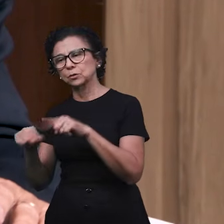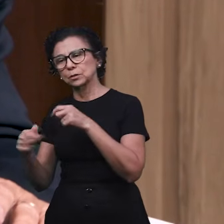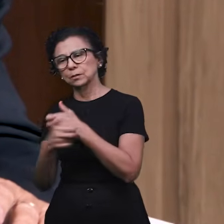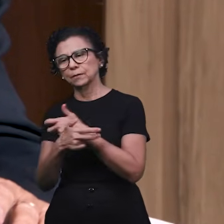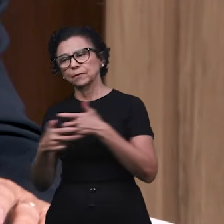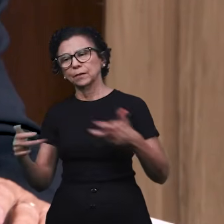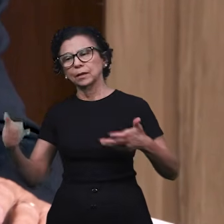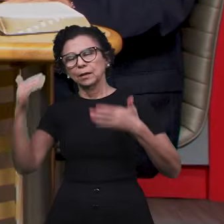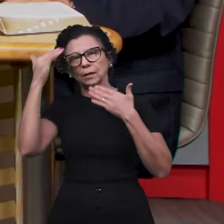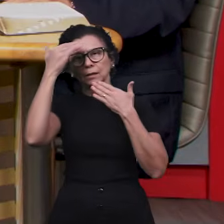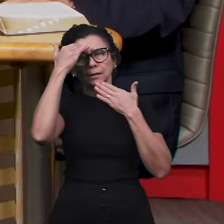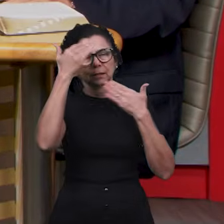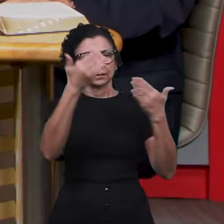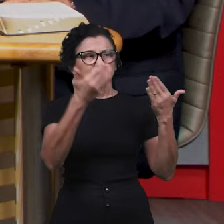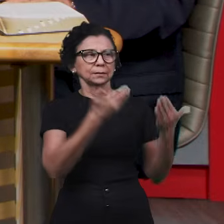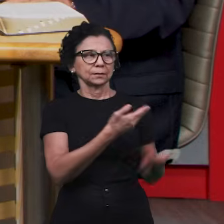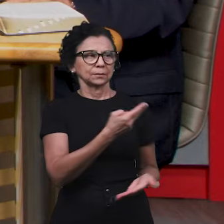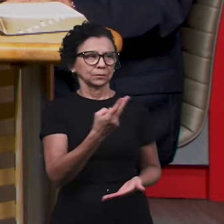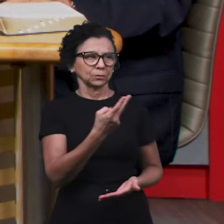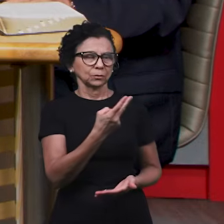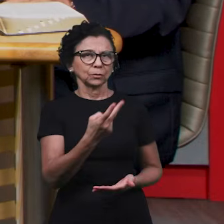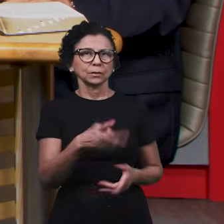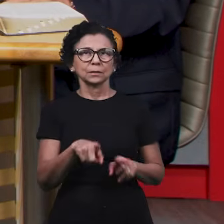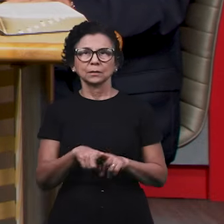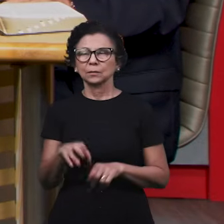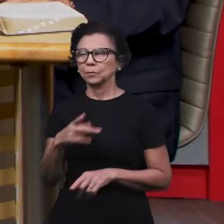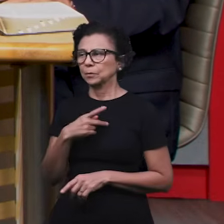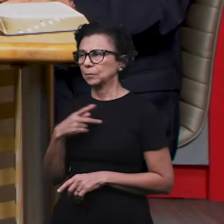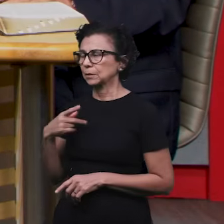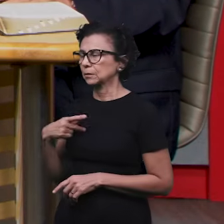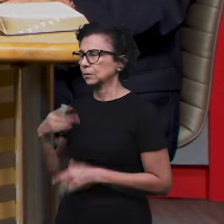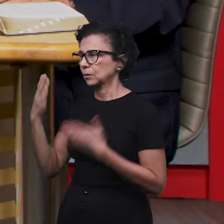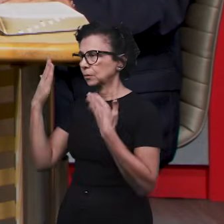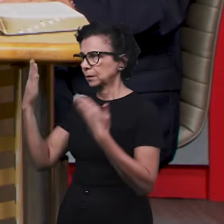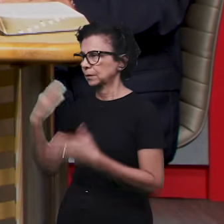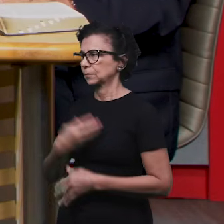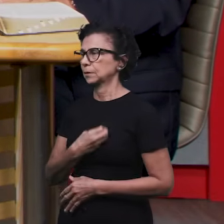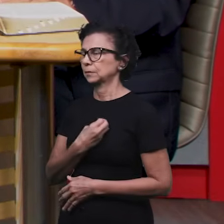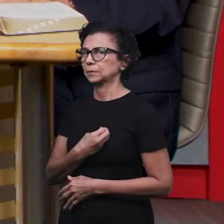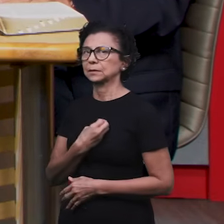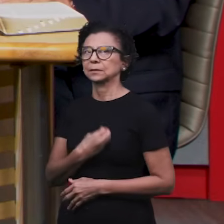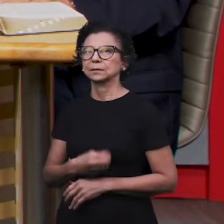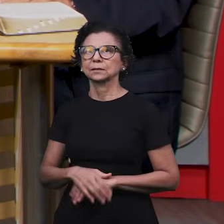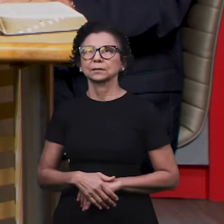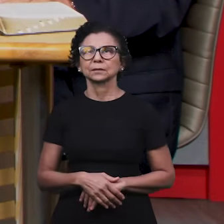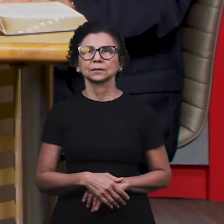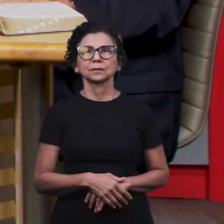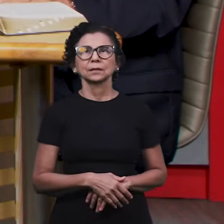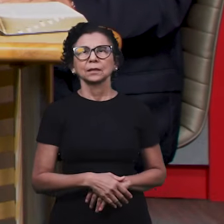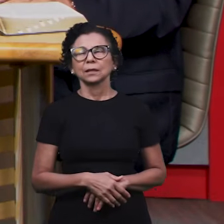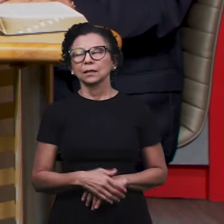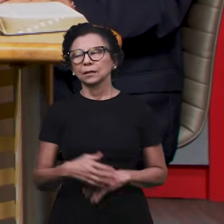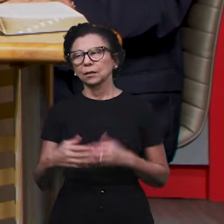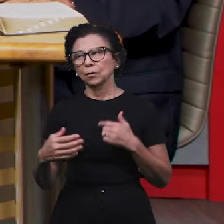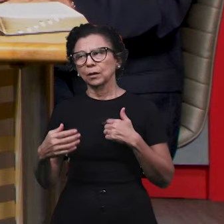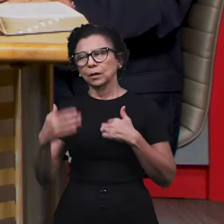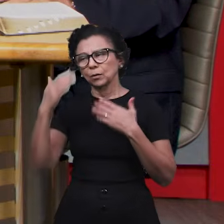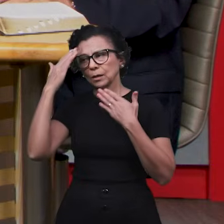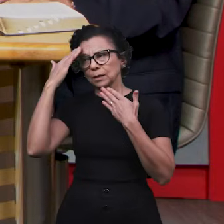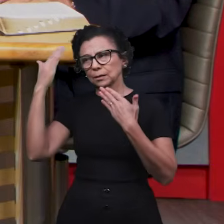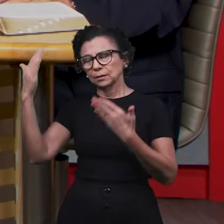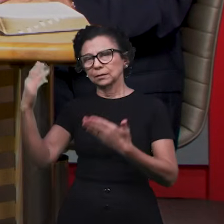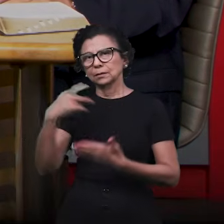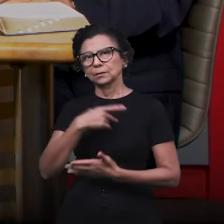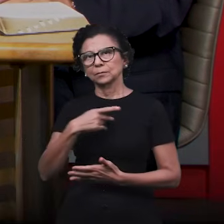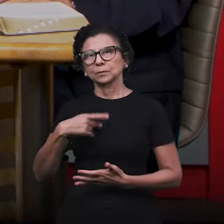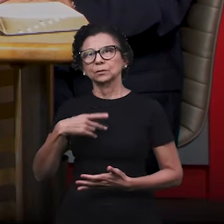quero agradecer os irmãos que estão aqui conosco, primeiramente pastor Fernando. Muito obrigado, Fernando, pela sua participação. Eu que agradeço, pastor Gilson, a paz